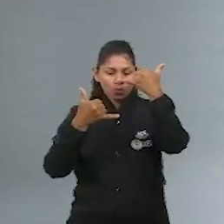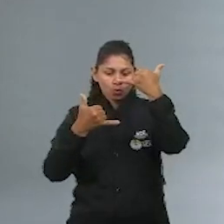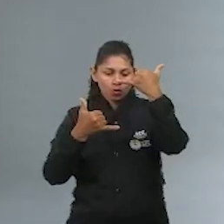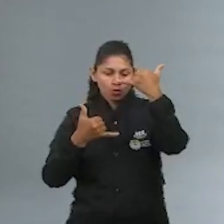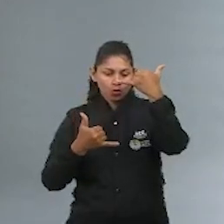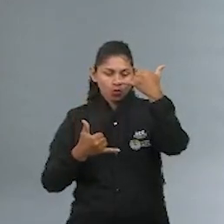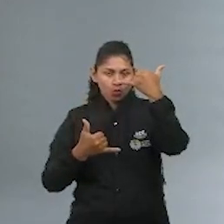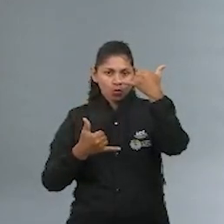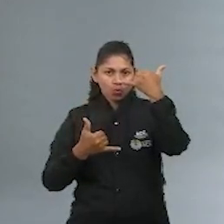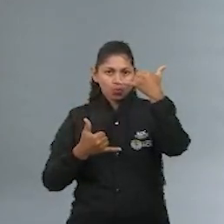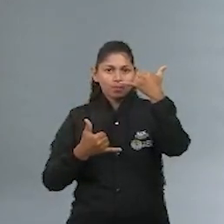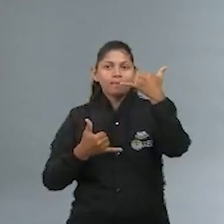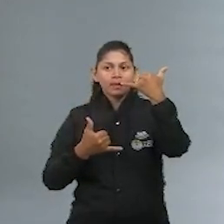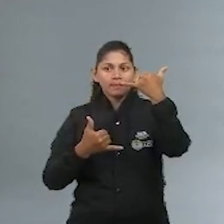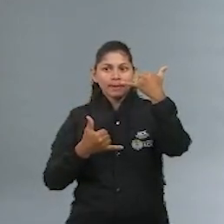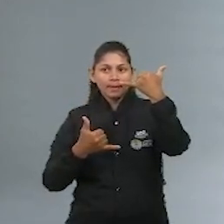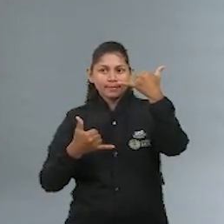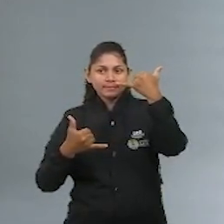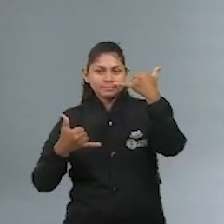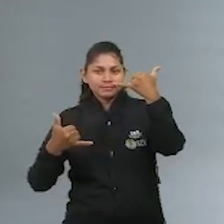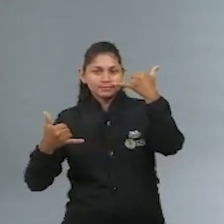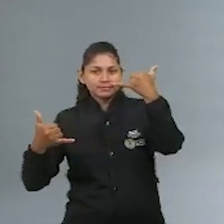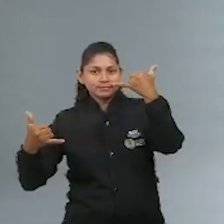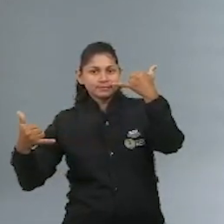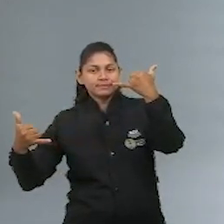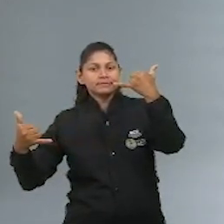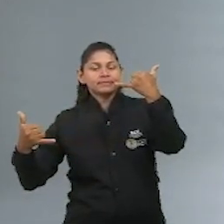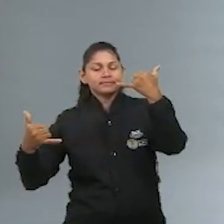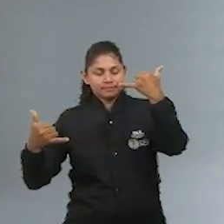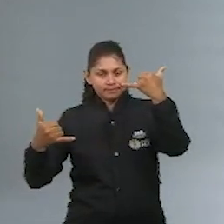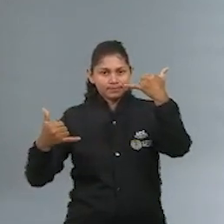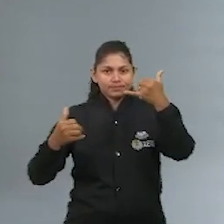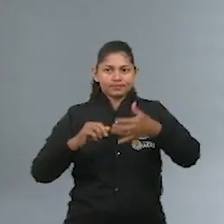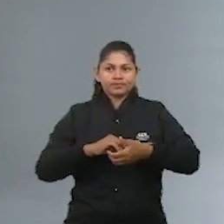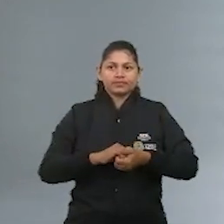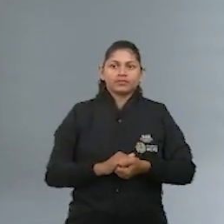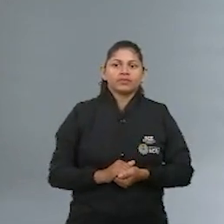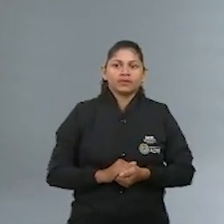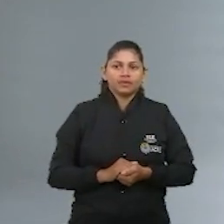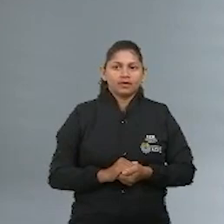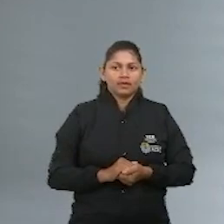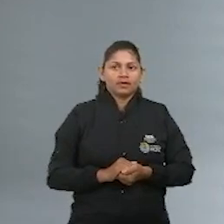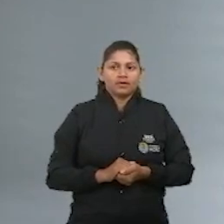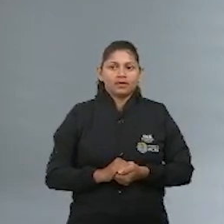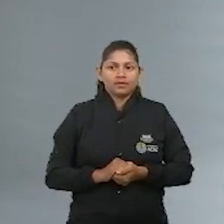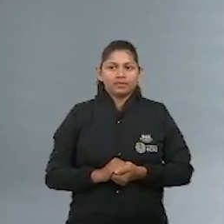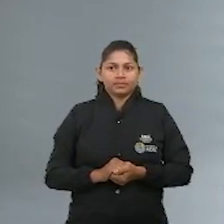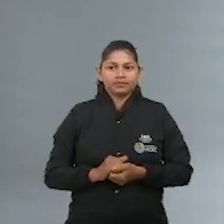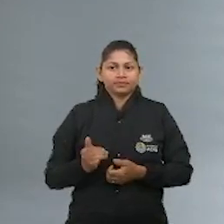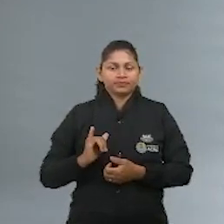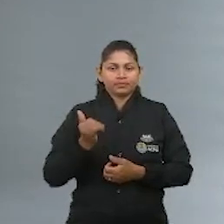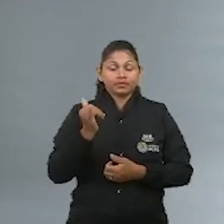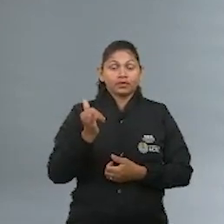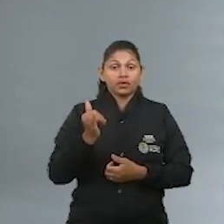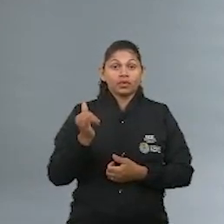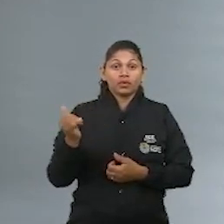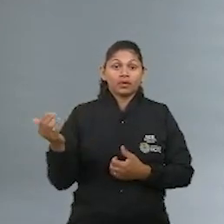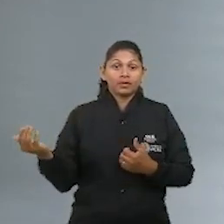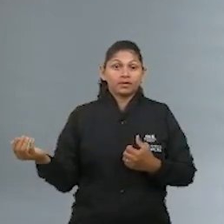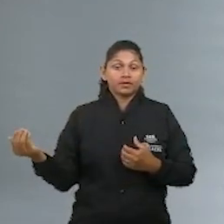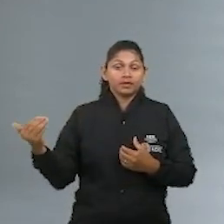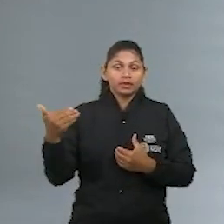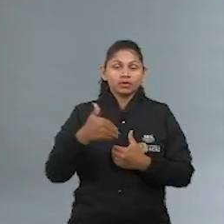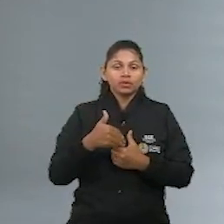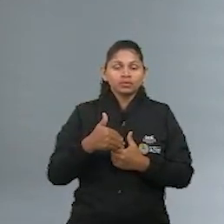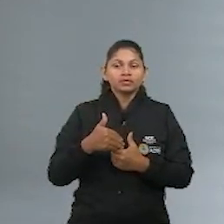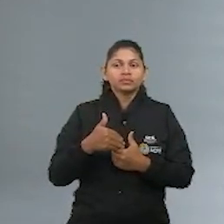mesmo, como eu falei para vocês, seria essa divisão aí, essa ramificação da corrente, né? A corrente entrou e ela está se